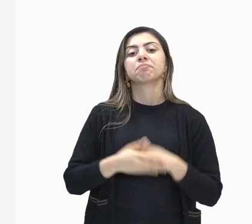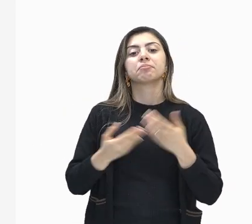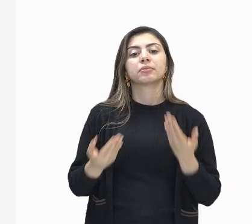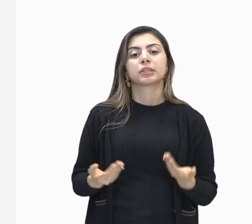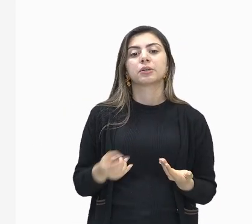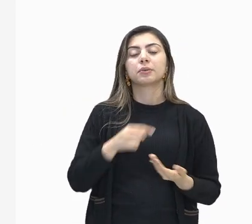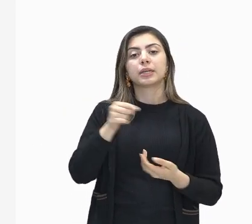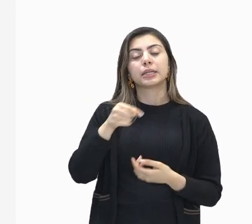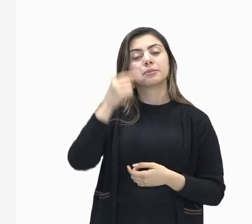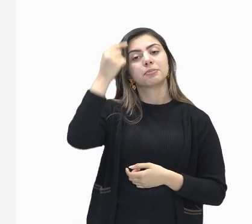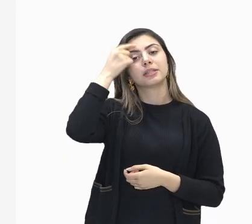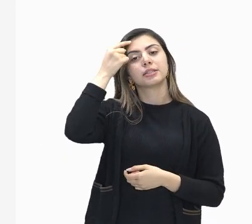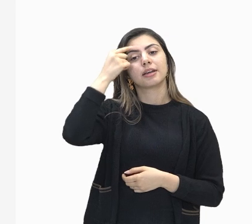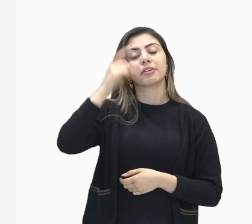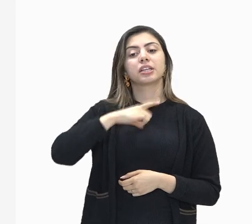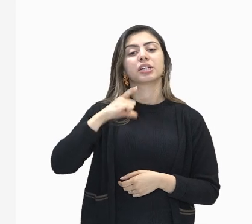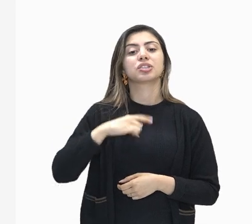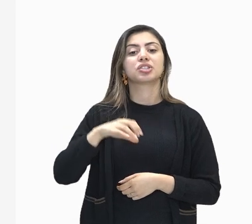9 esferas